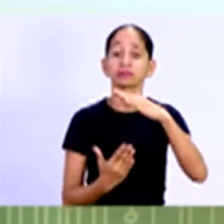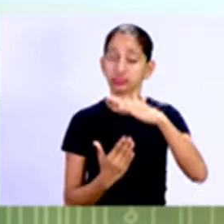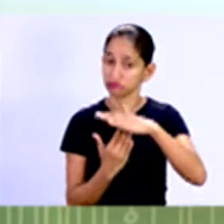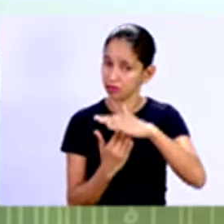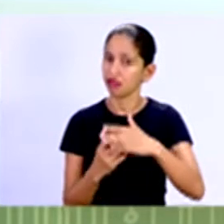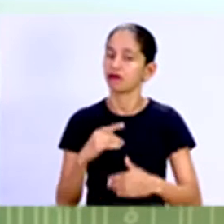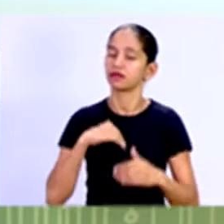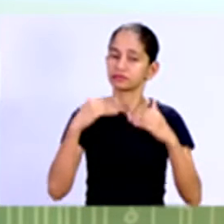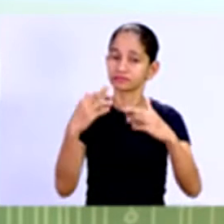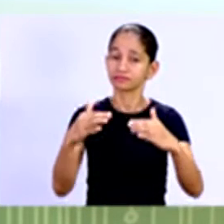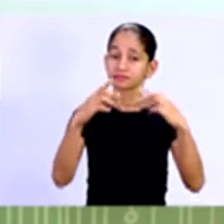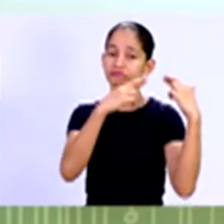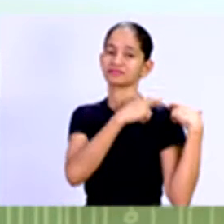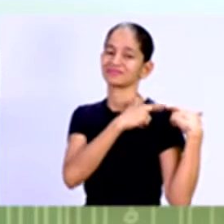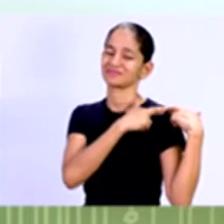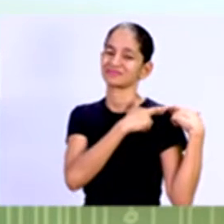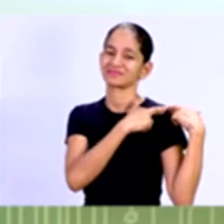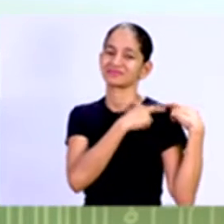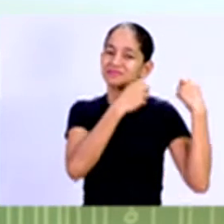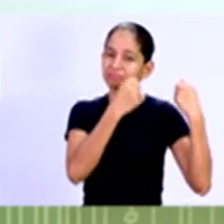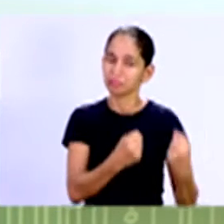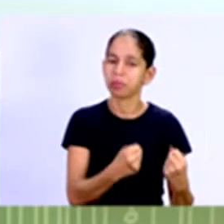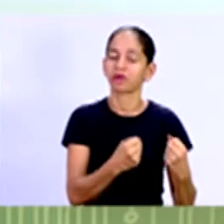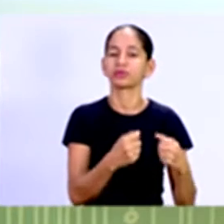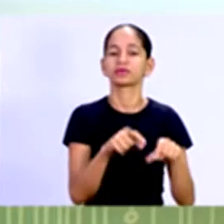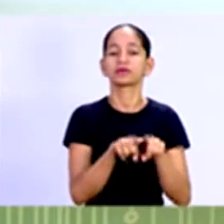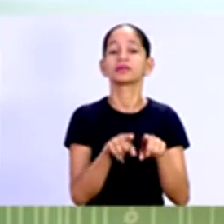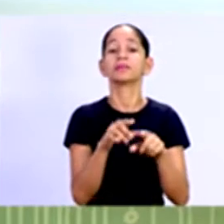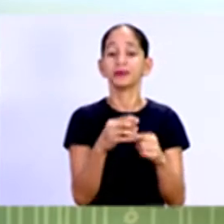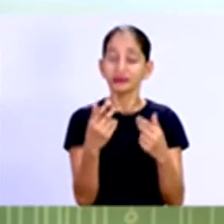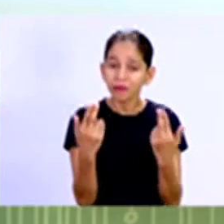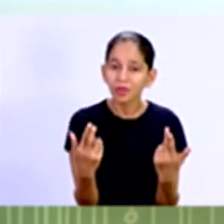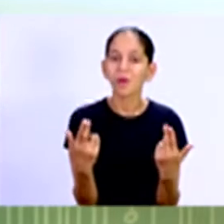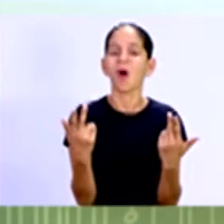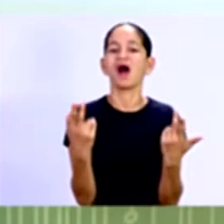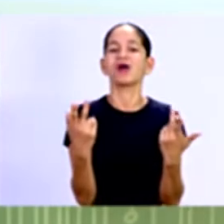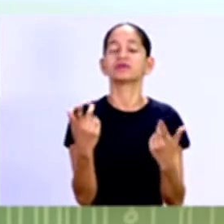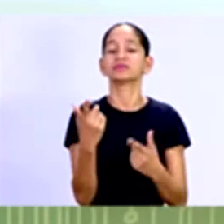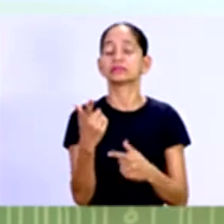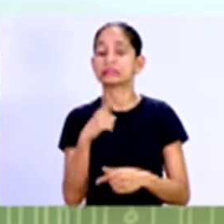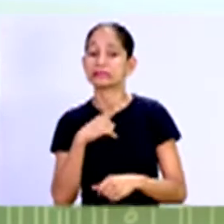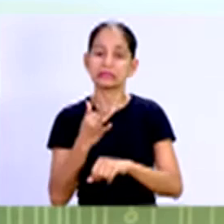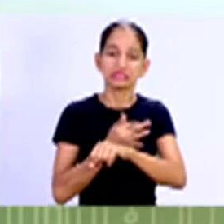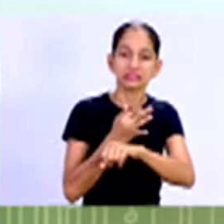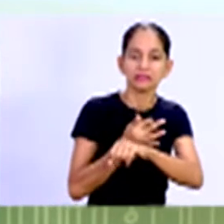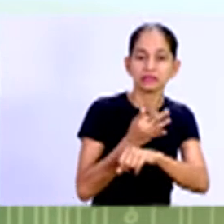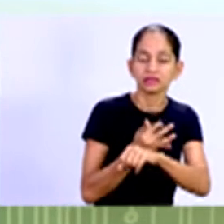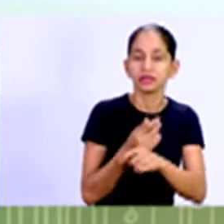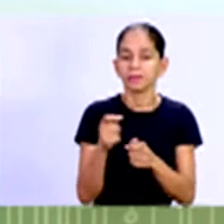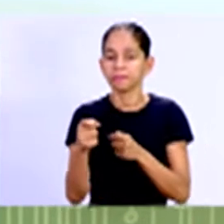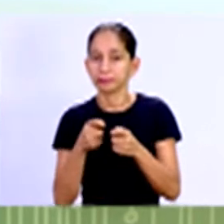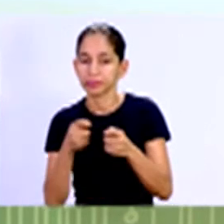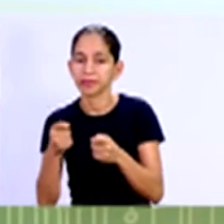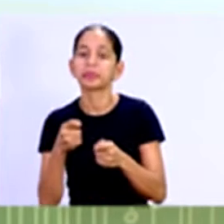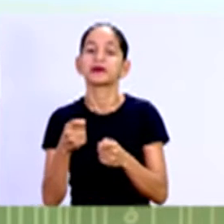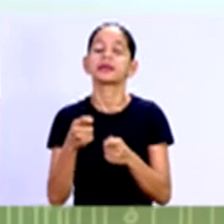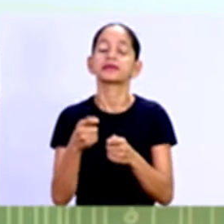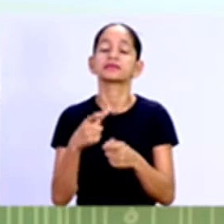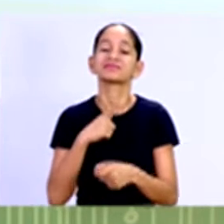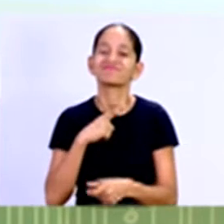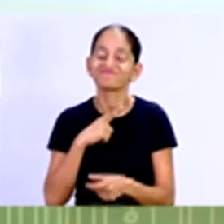uma responsabilidade, e essa responsabilidade lhe impõe uma vontade, ou seja, uma capacidade